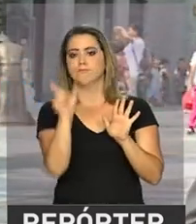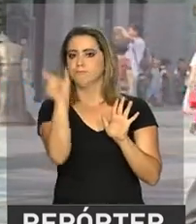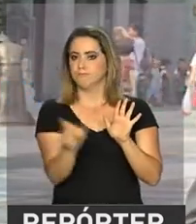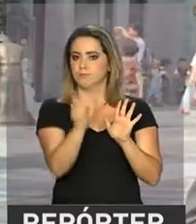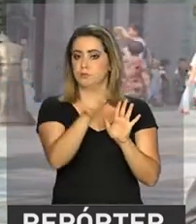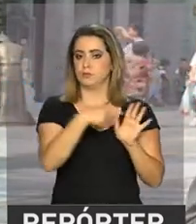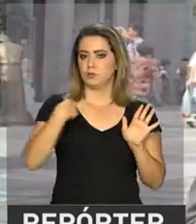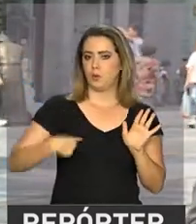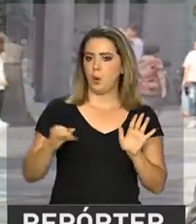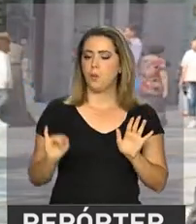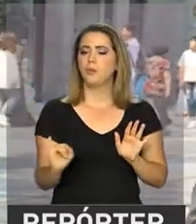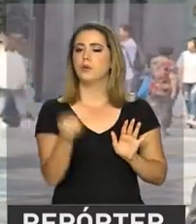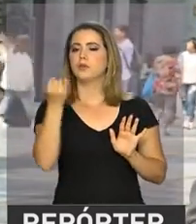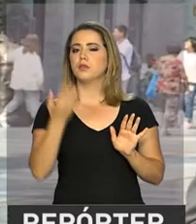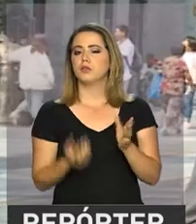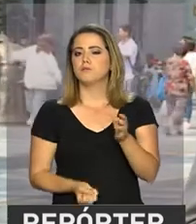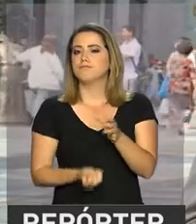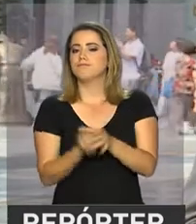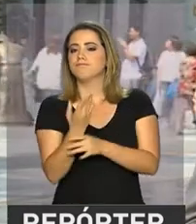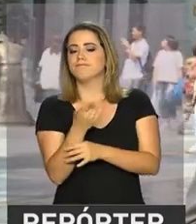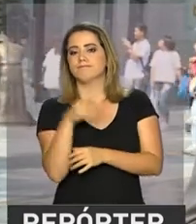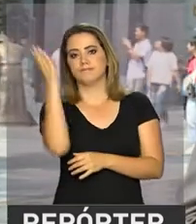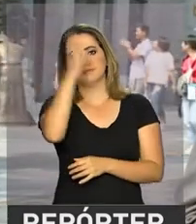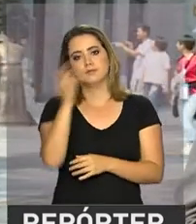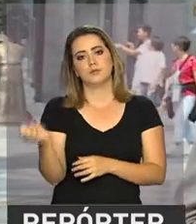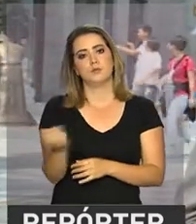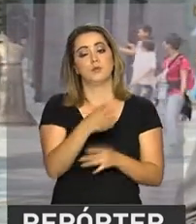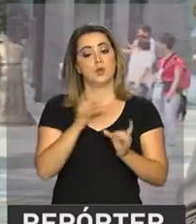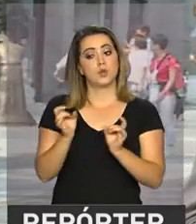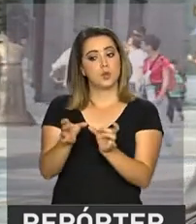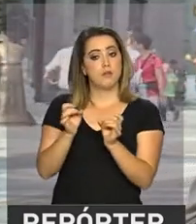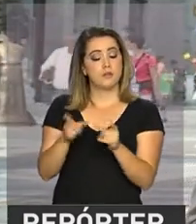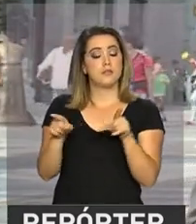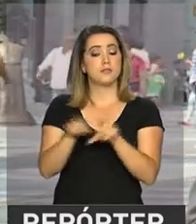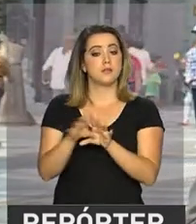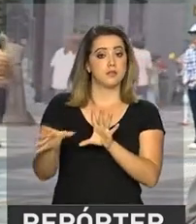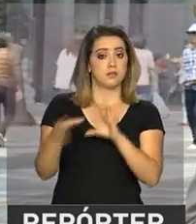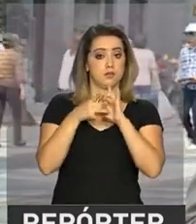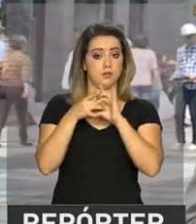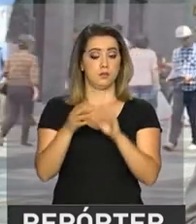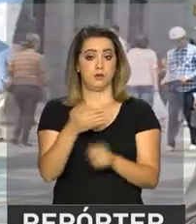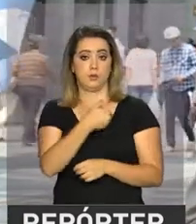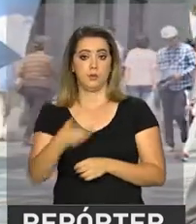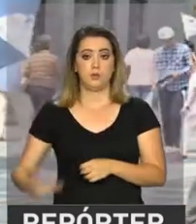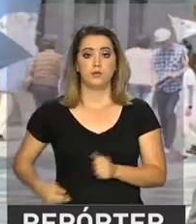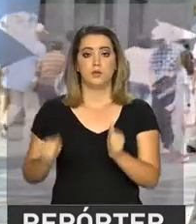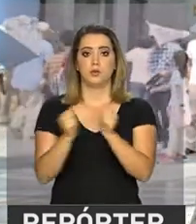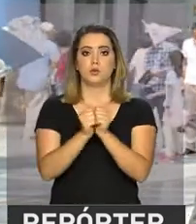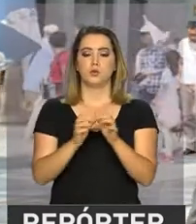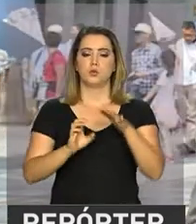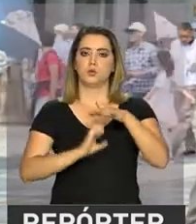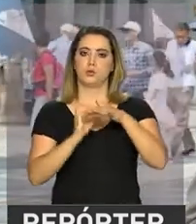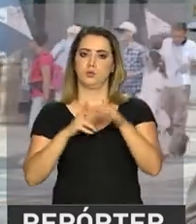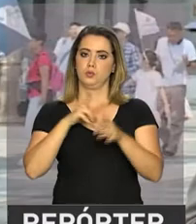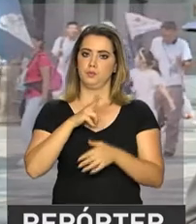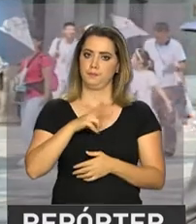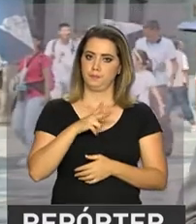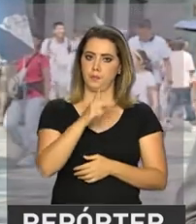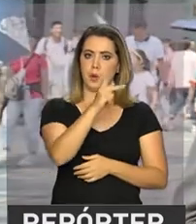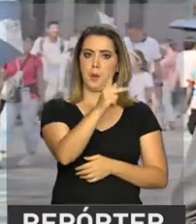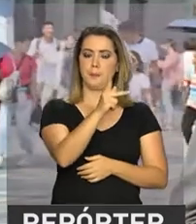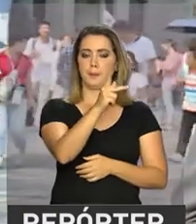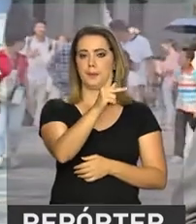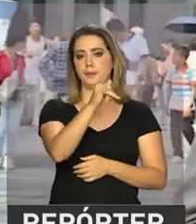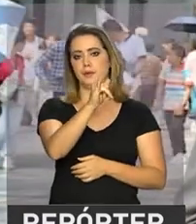oportunidades que surgem no brasil com as novas concessões e parcerias público-privadas do ppip o programa de